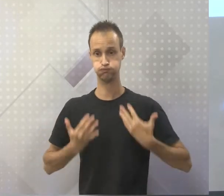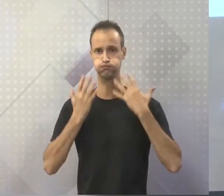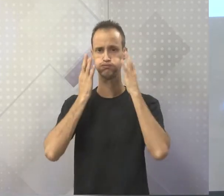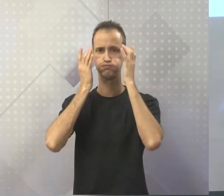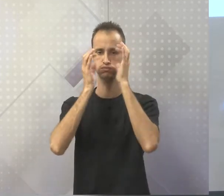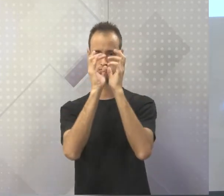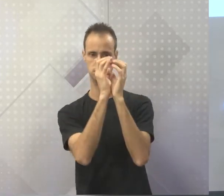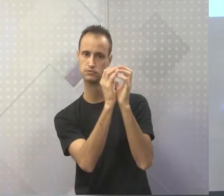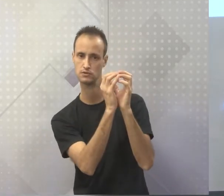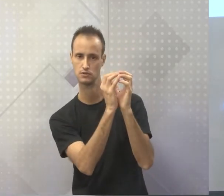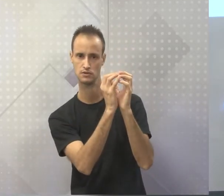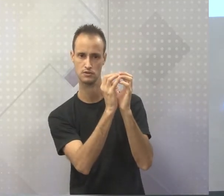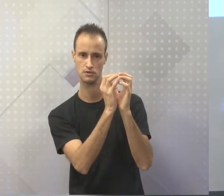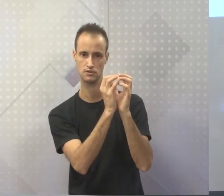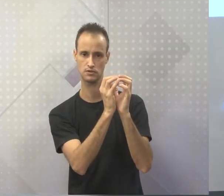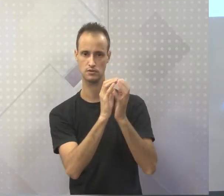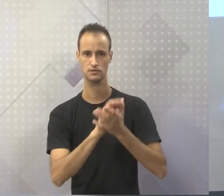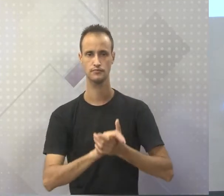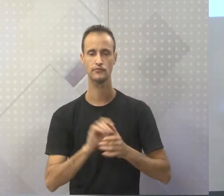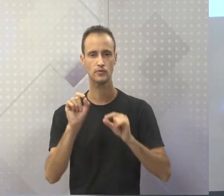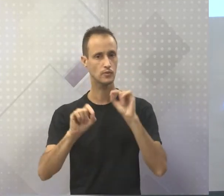os vasos estavam